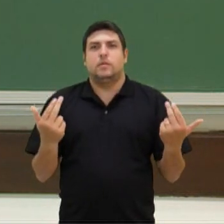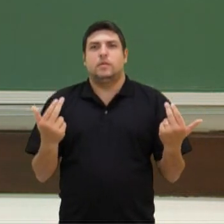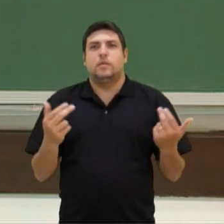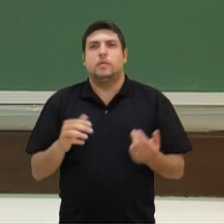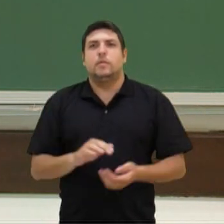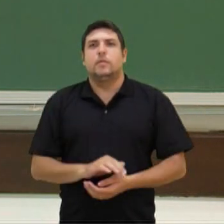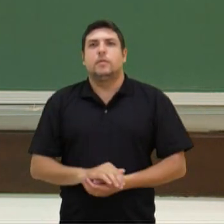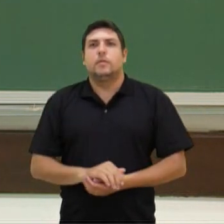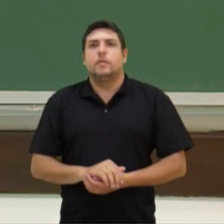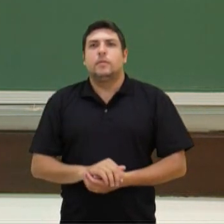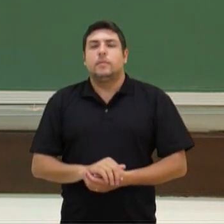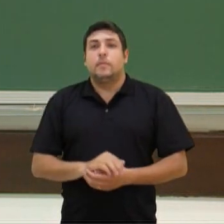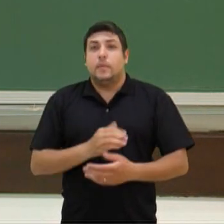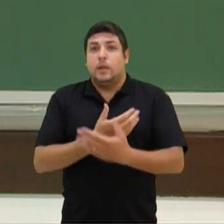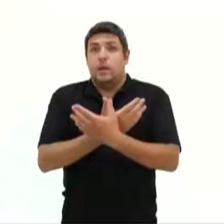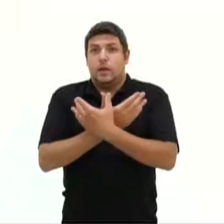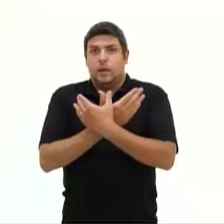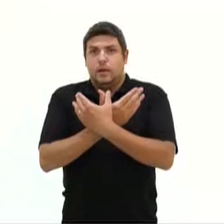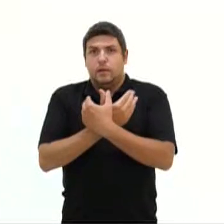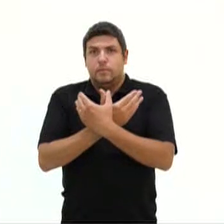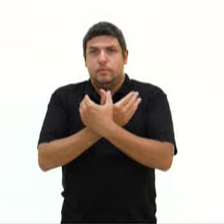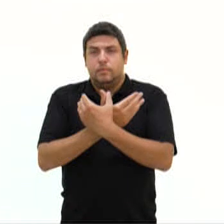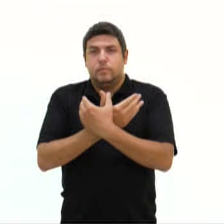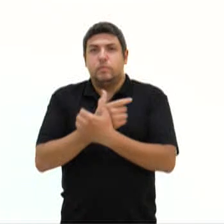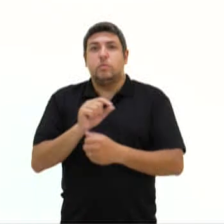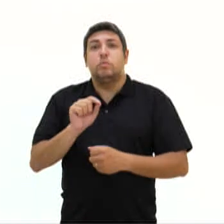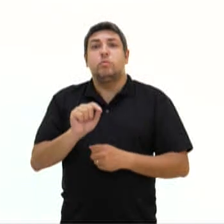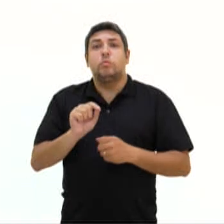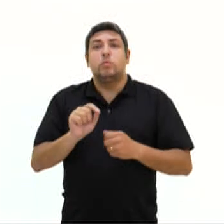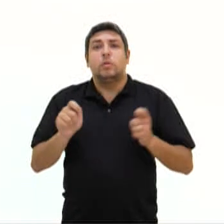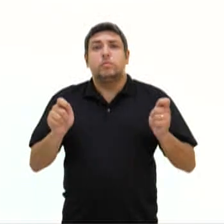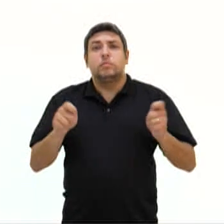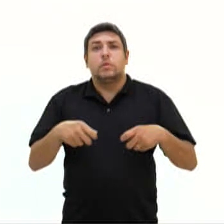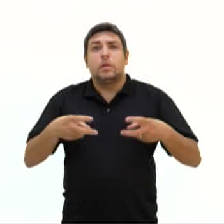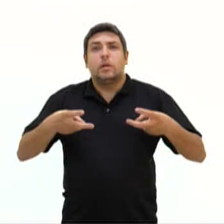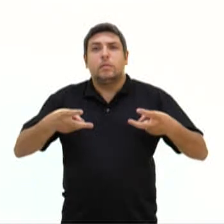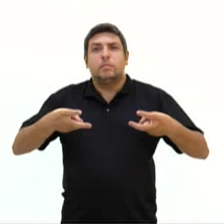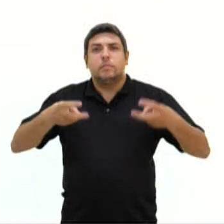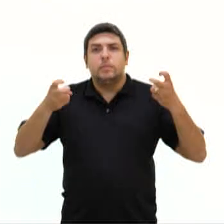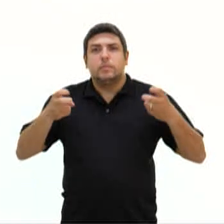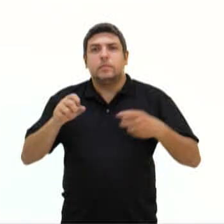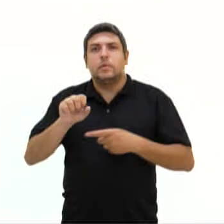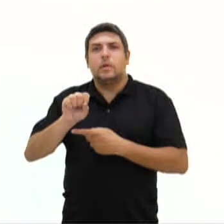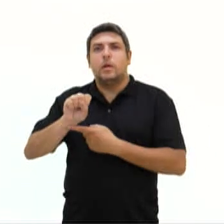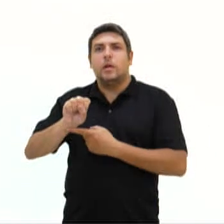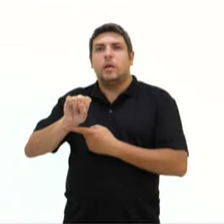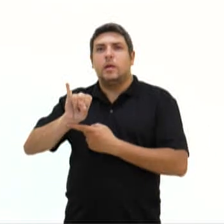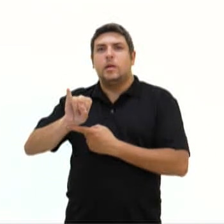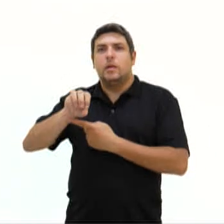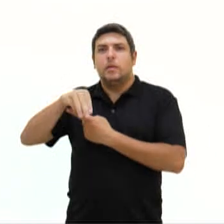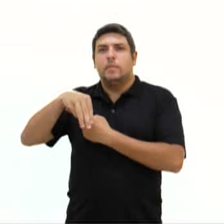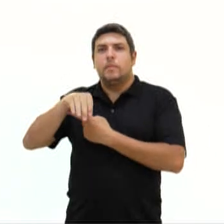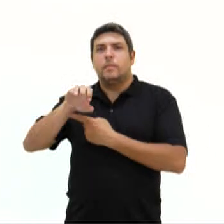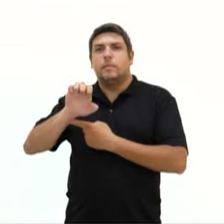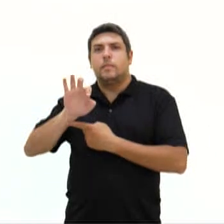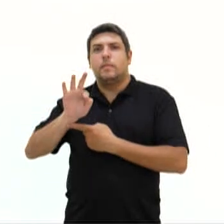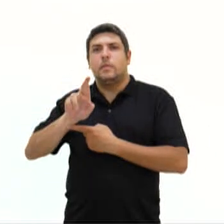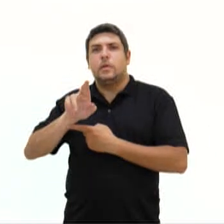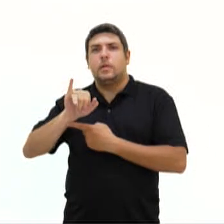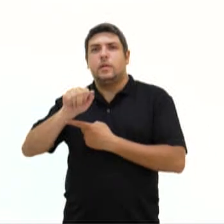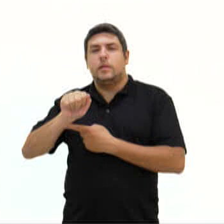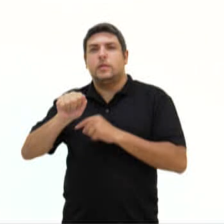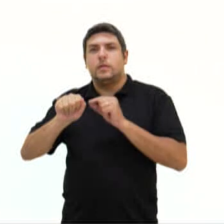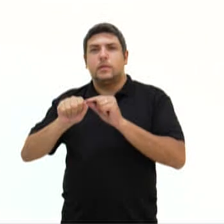A imagem de uma borboleta nos dá a ideia de simetria. A reta vertical é o eixo de simetria, enquanto a